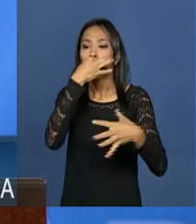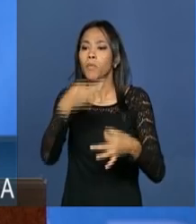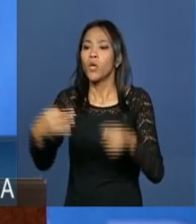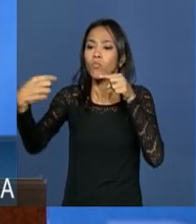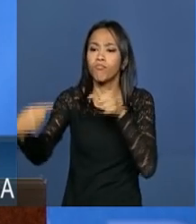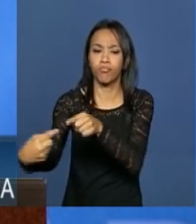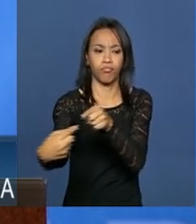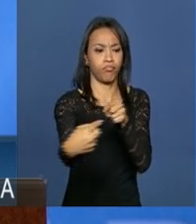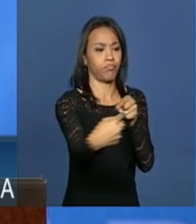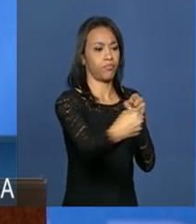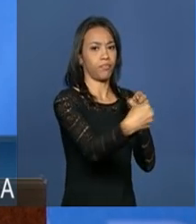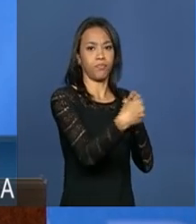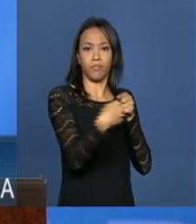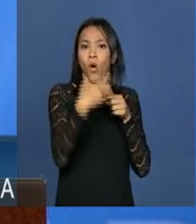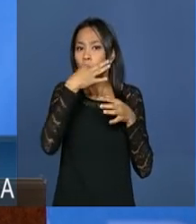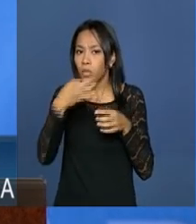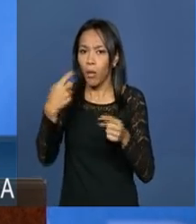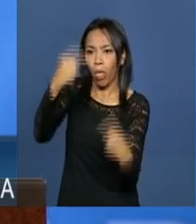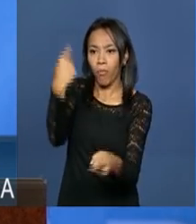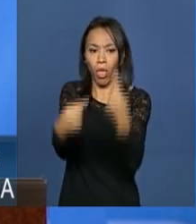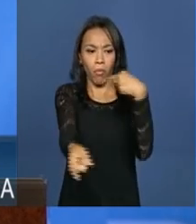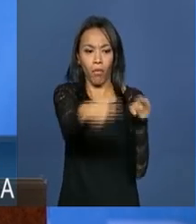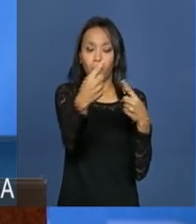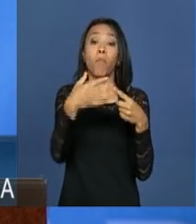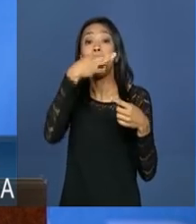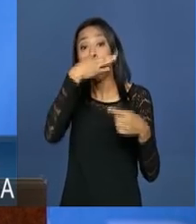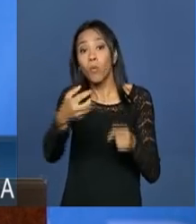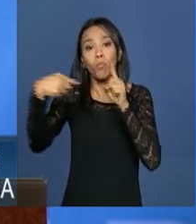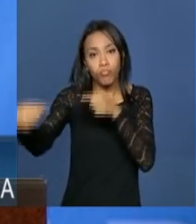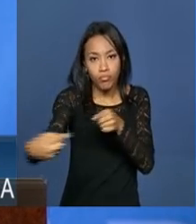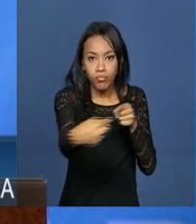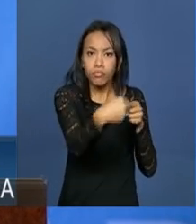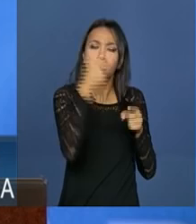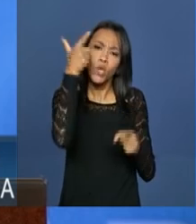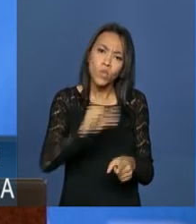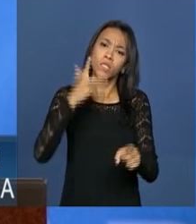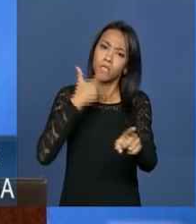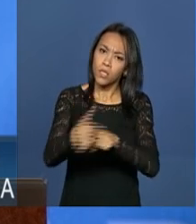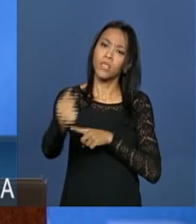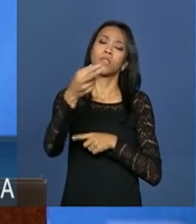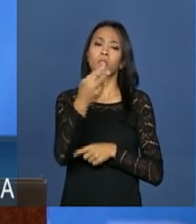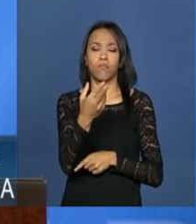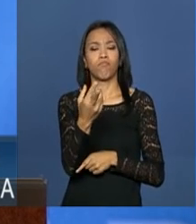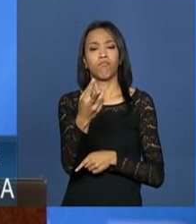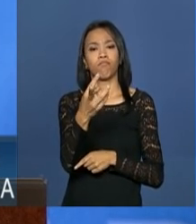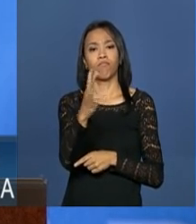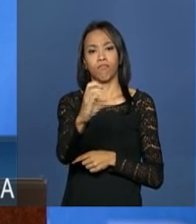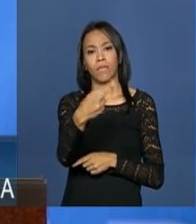capazes de nos fazer superar. toda e qualquer crise. Mas o